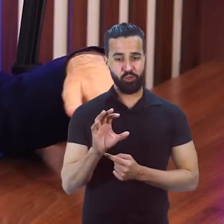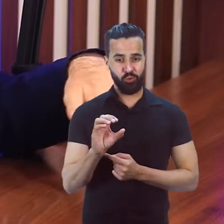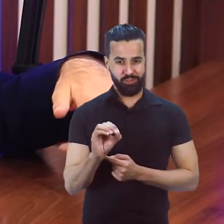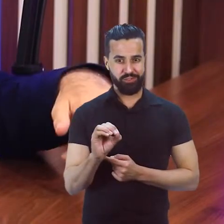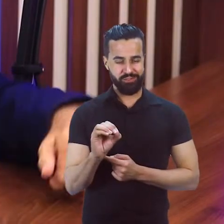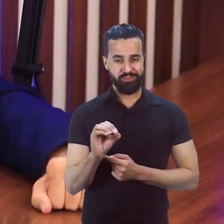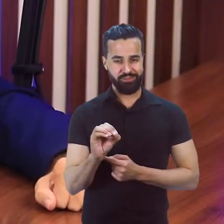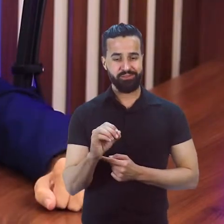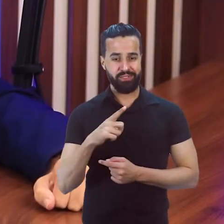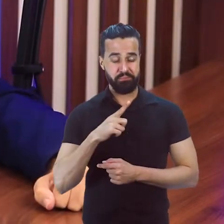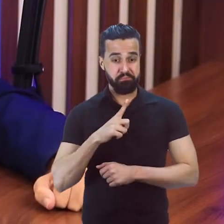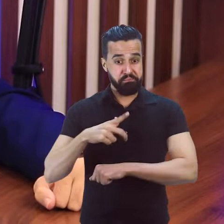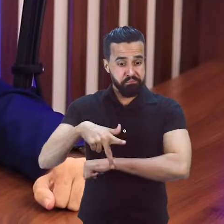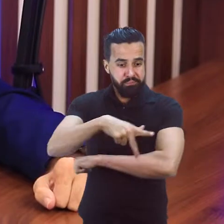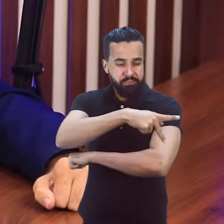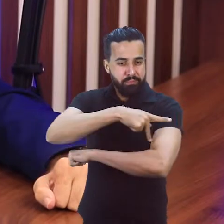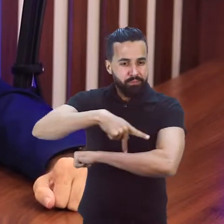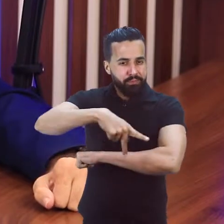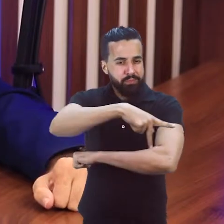de uma praça ali.